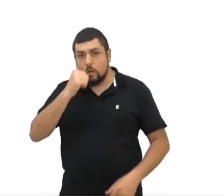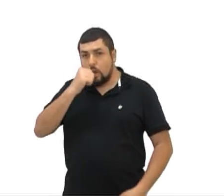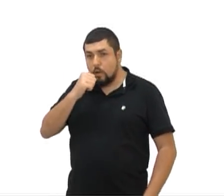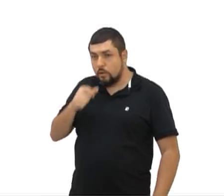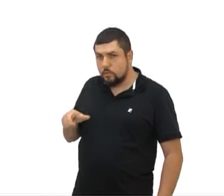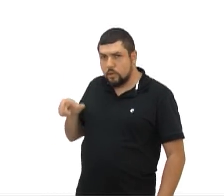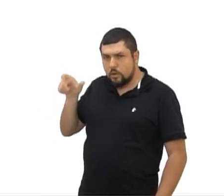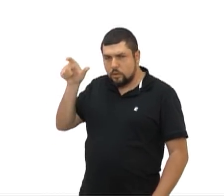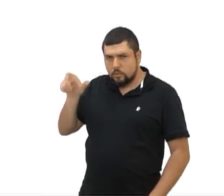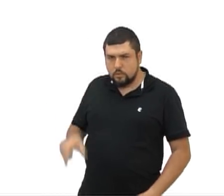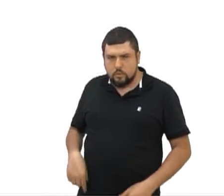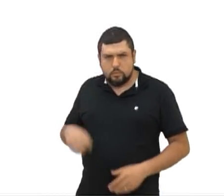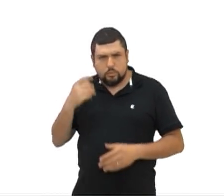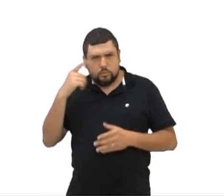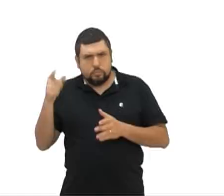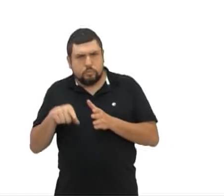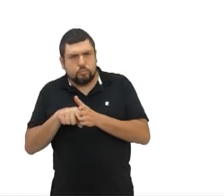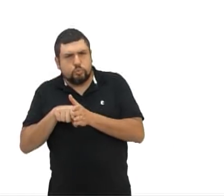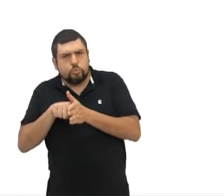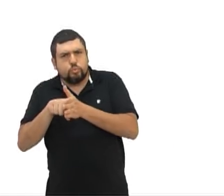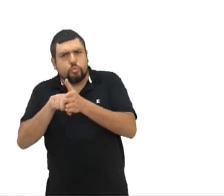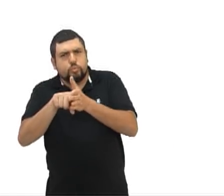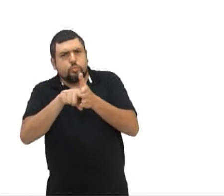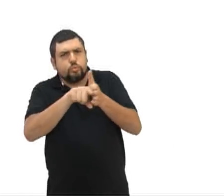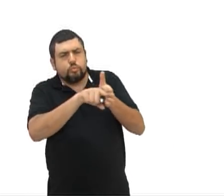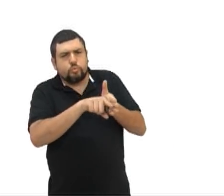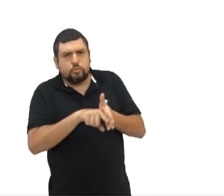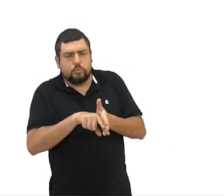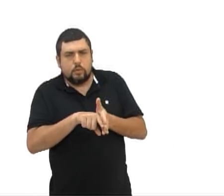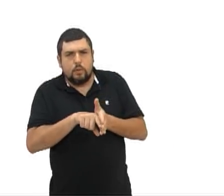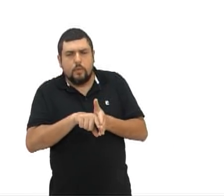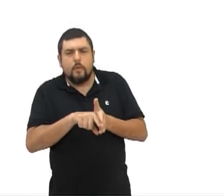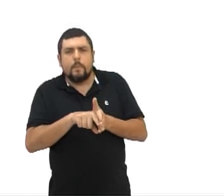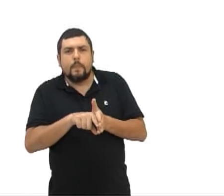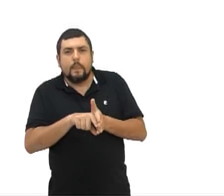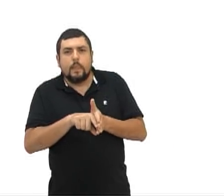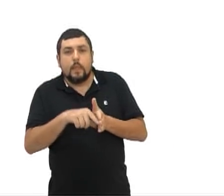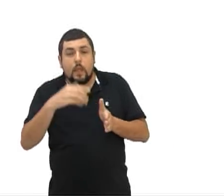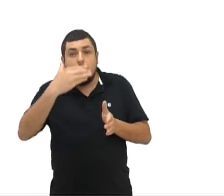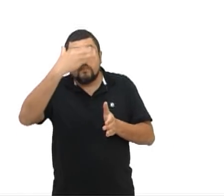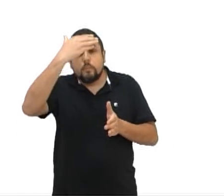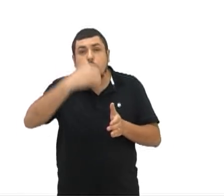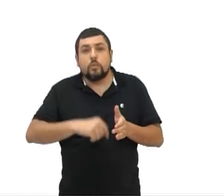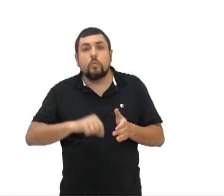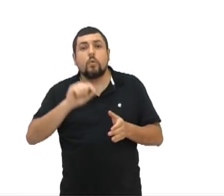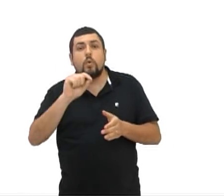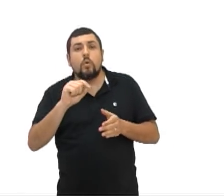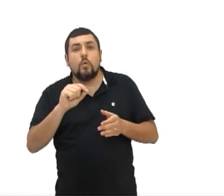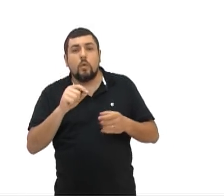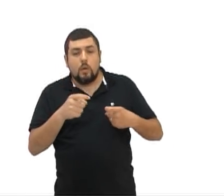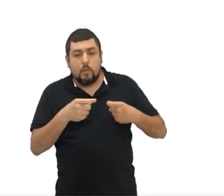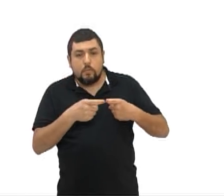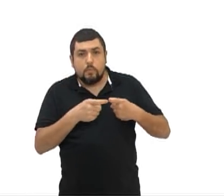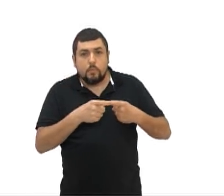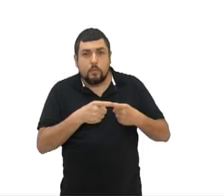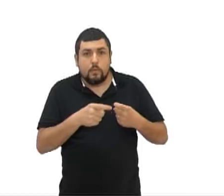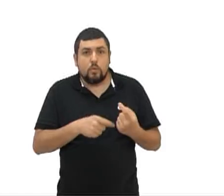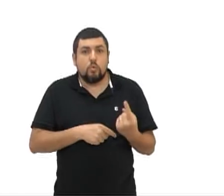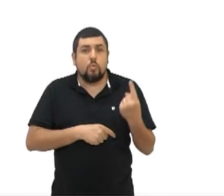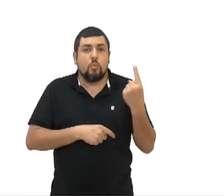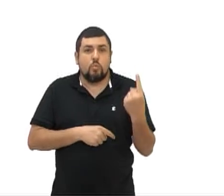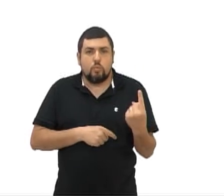uma pesquisa mostrou que na cidade X existe um médico para cada grupo de